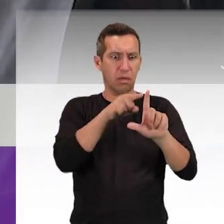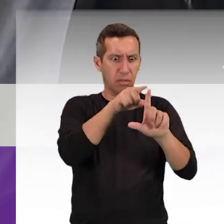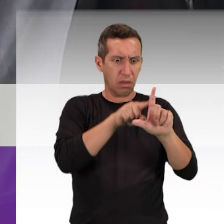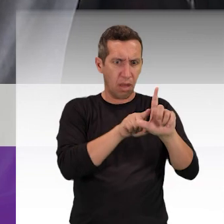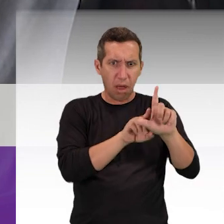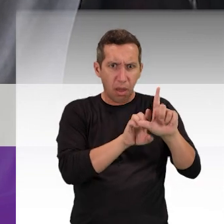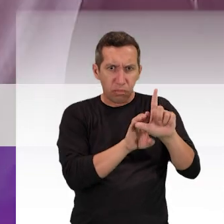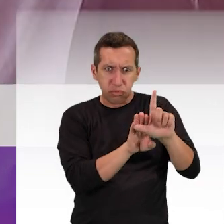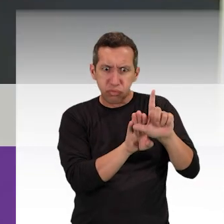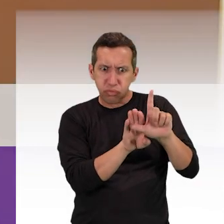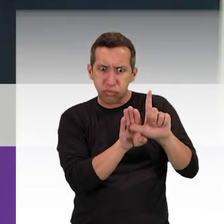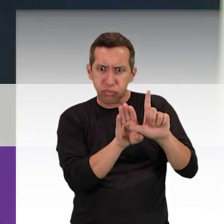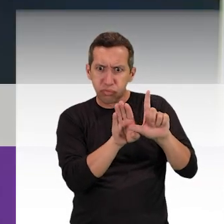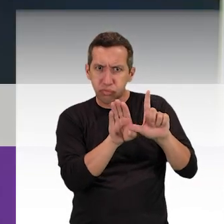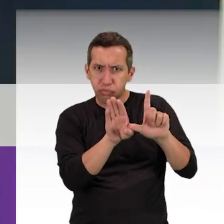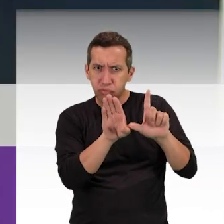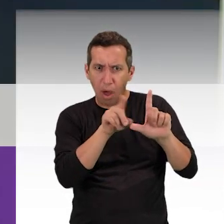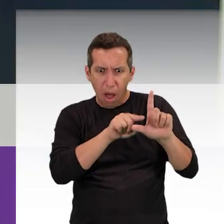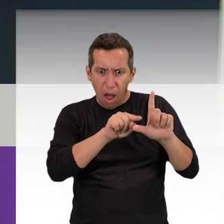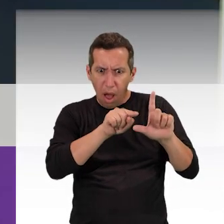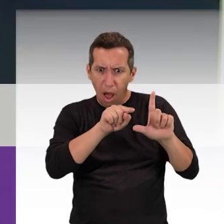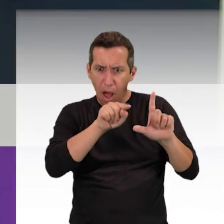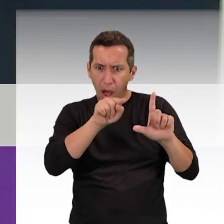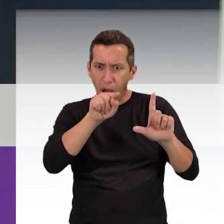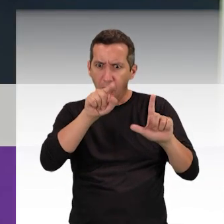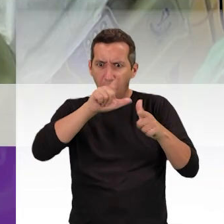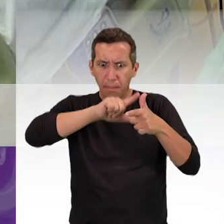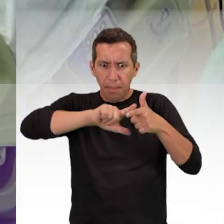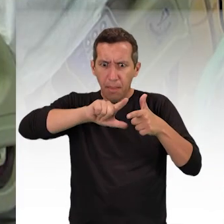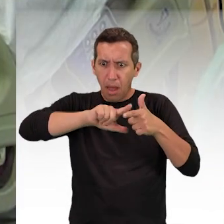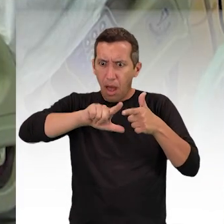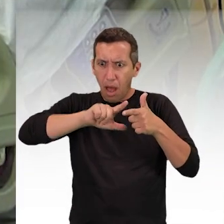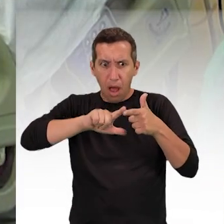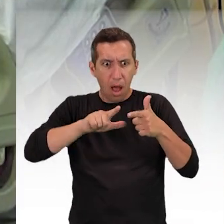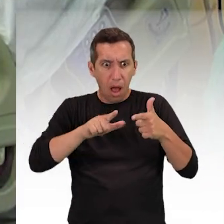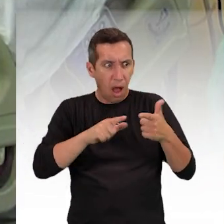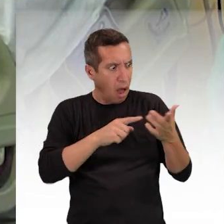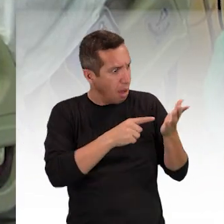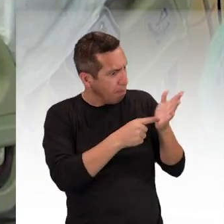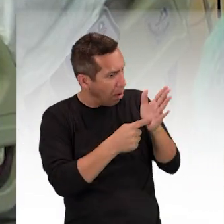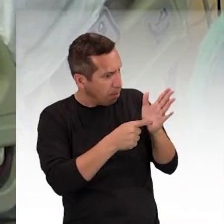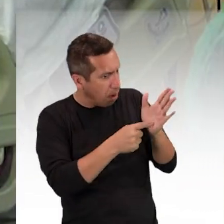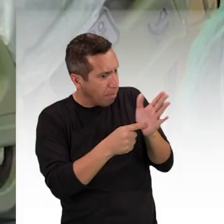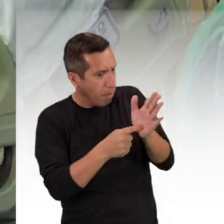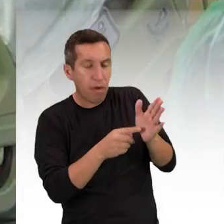forma vertiginosa, os problemas começaram a aparecer.